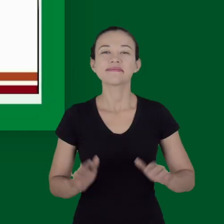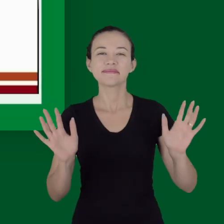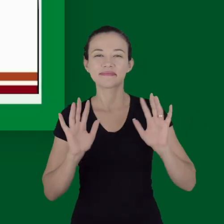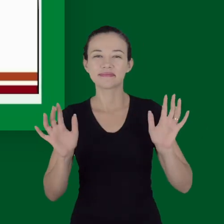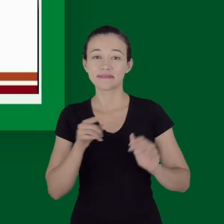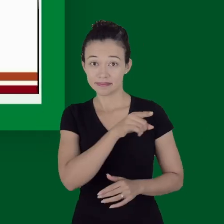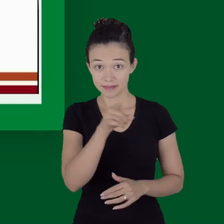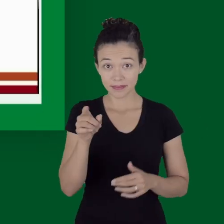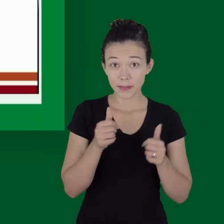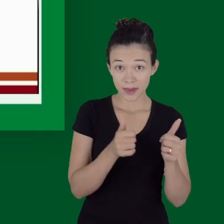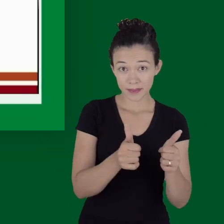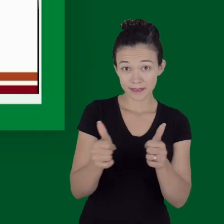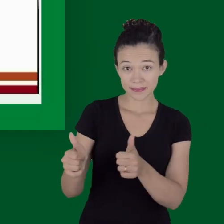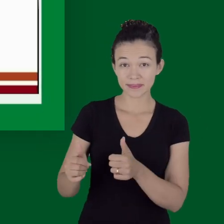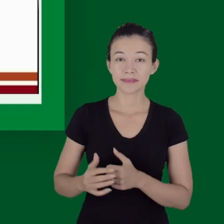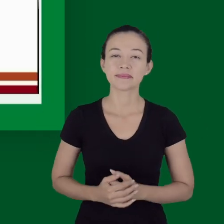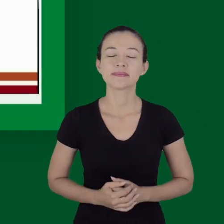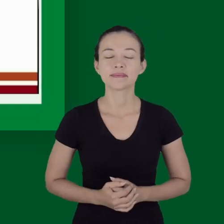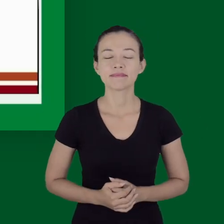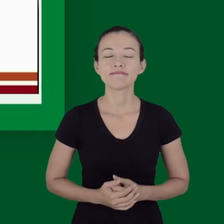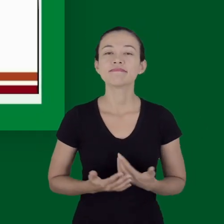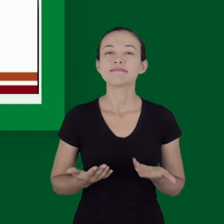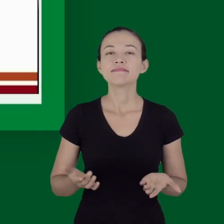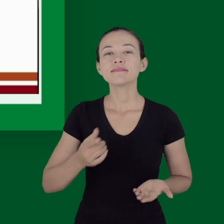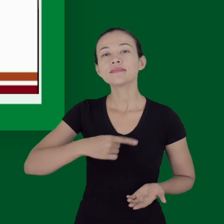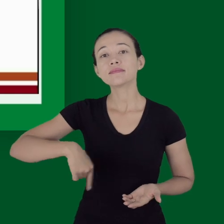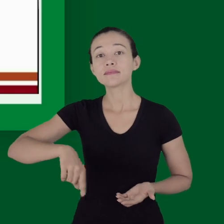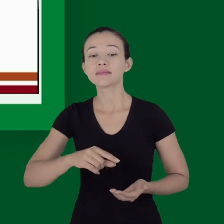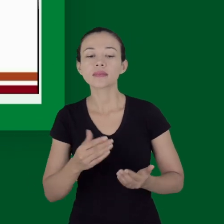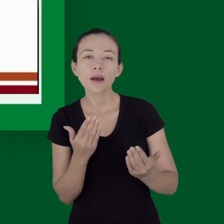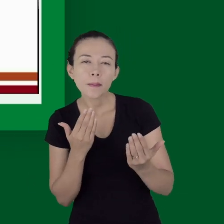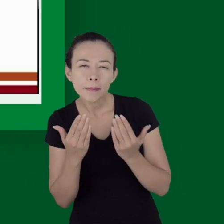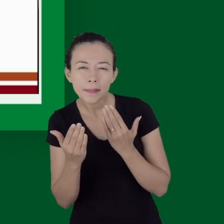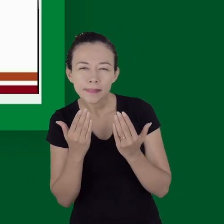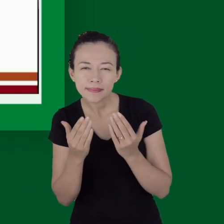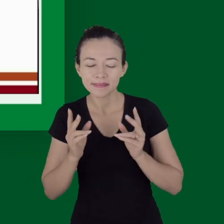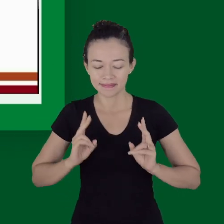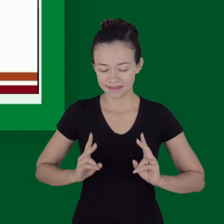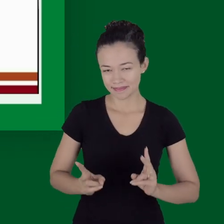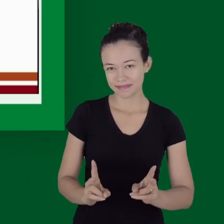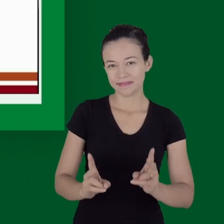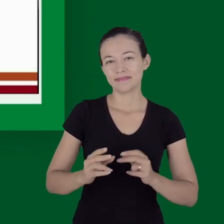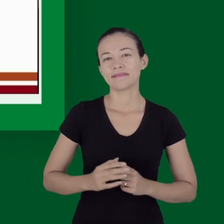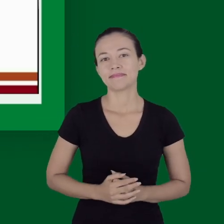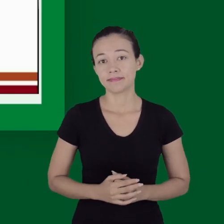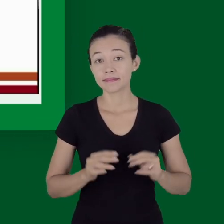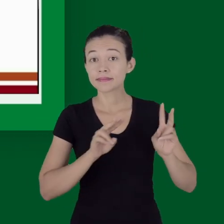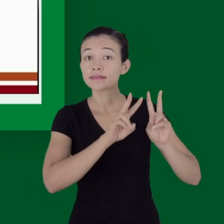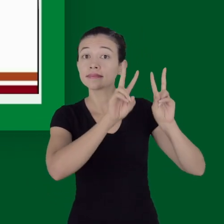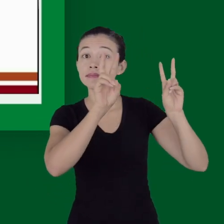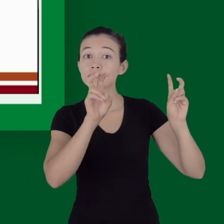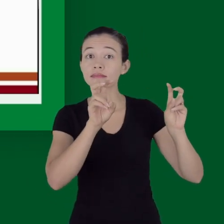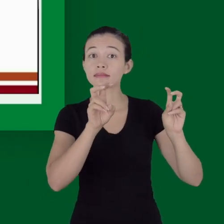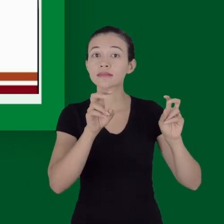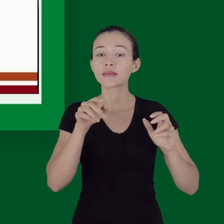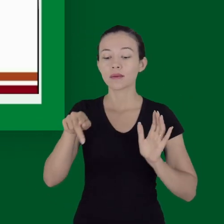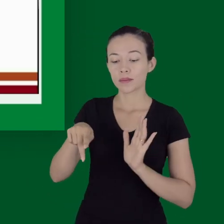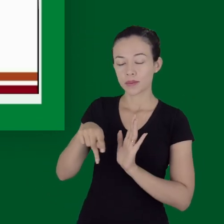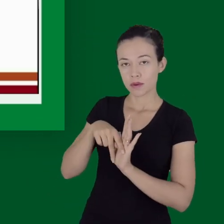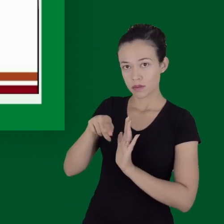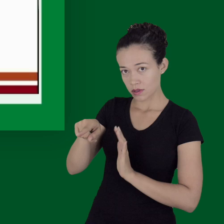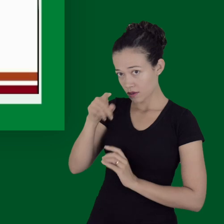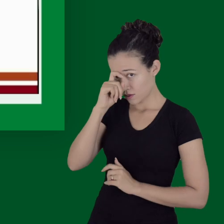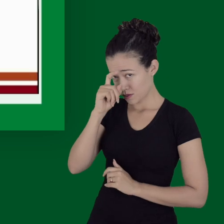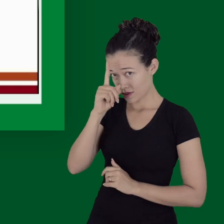Olá como vão eh dando continuidade às discussões eh sobre os temas de emergência